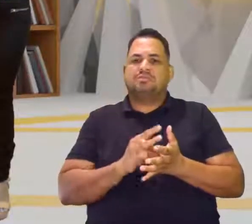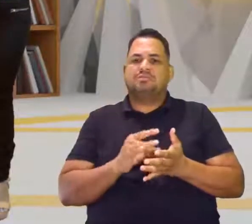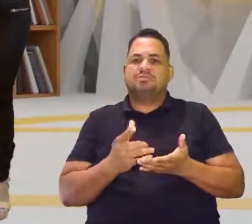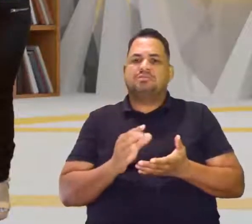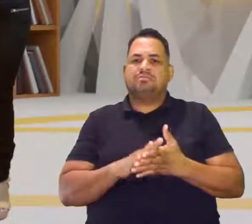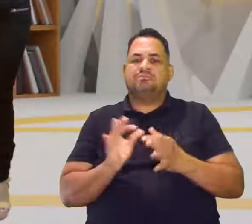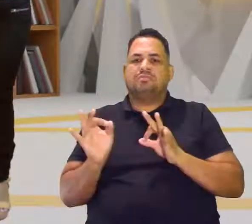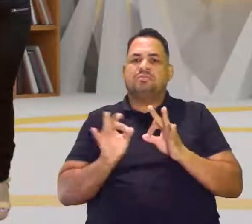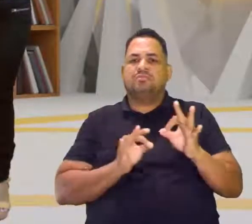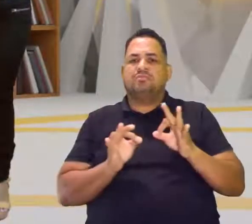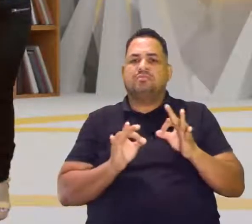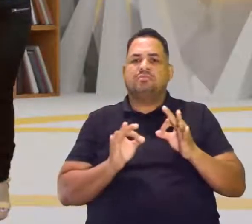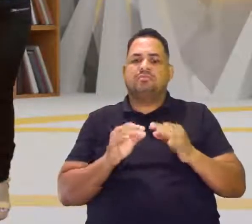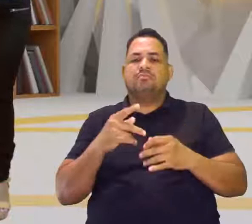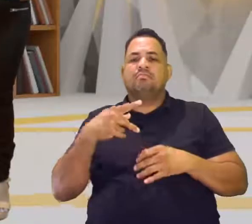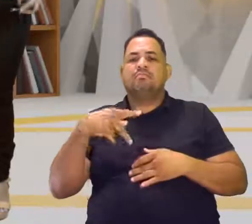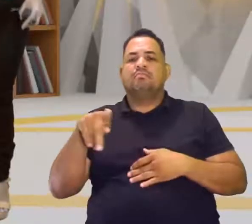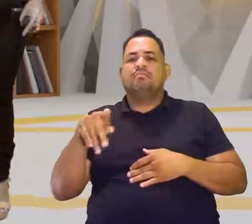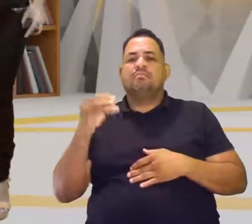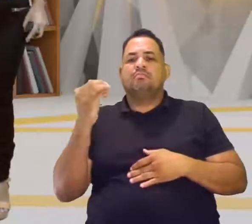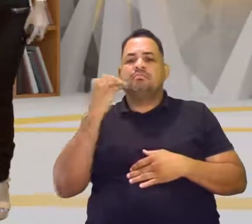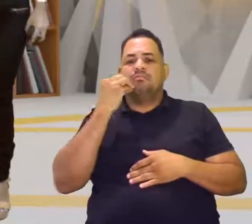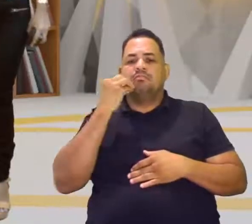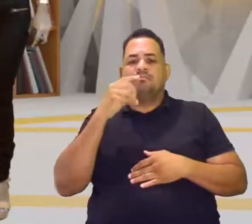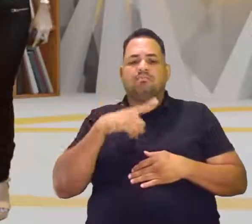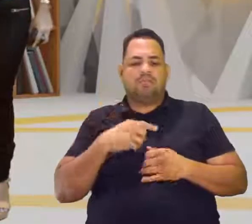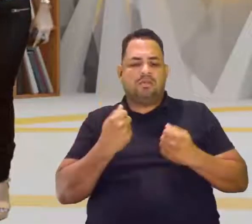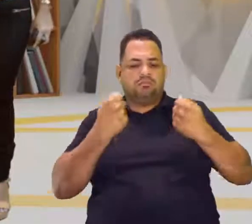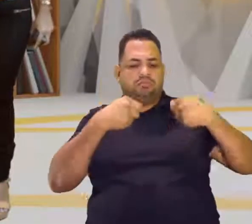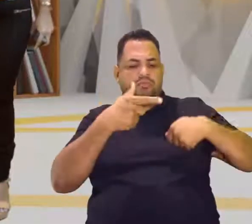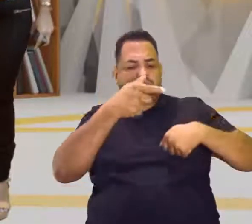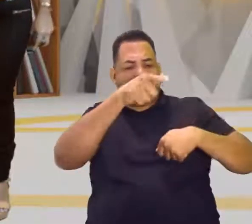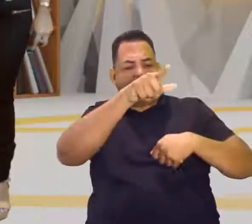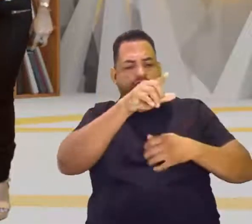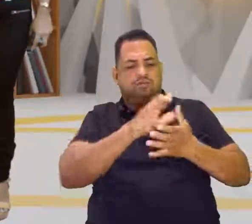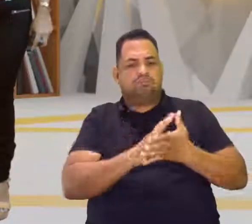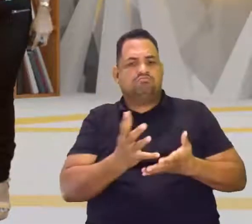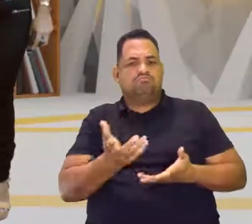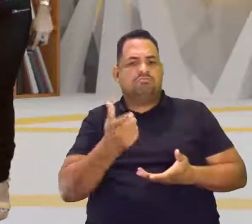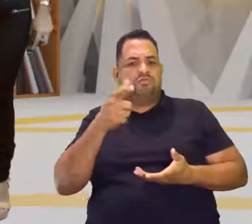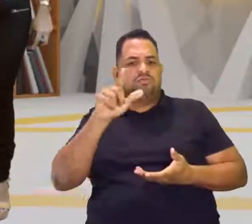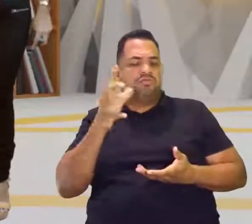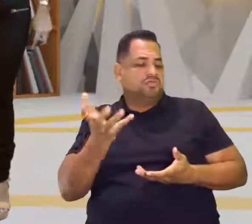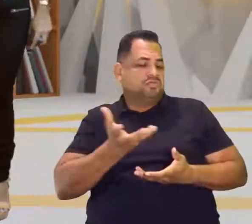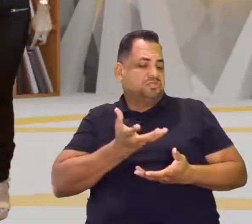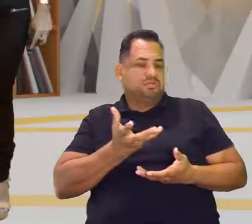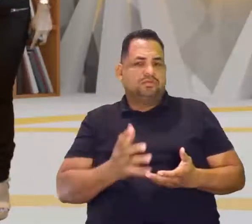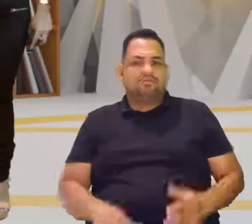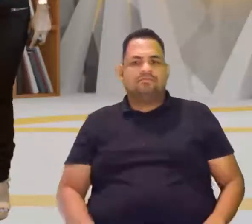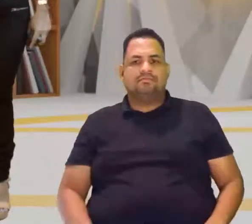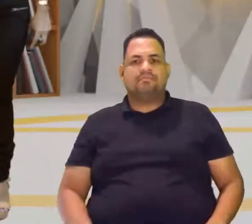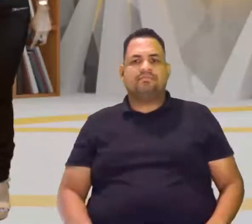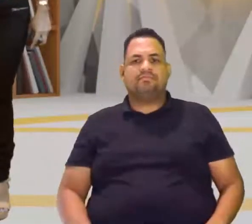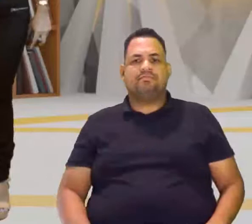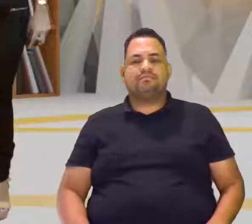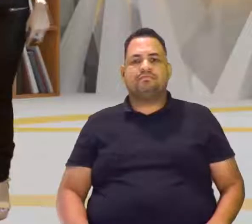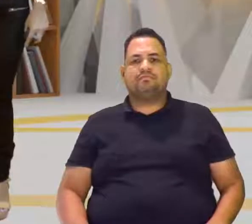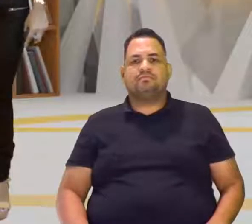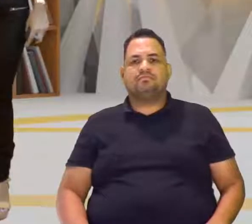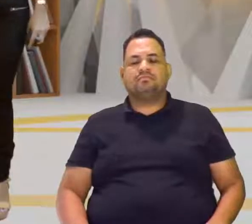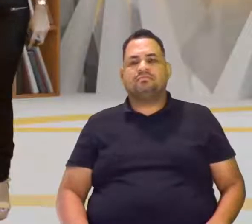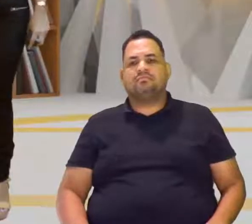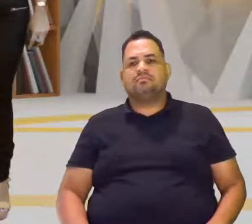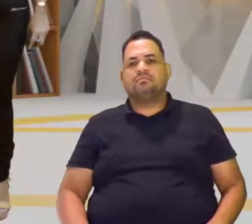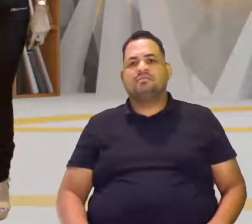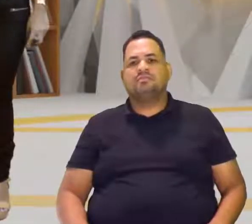a criança se pra tentar dominar o outro e conseguir o que quer né então o